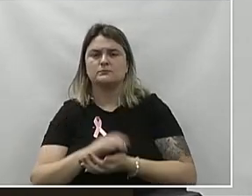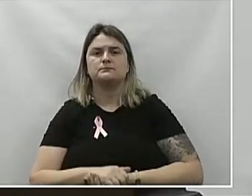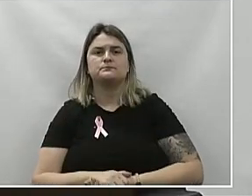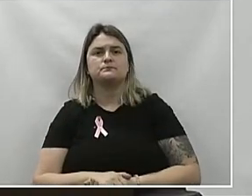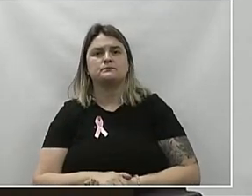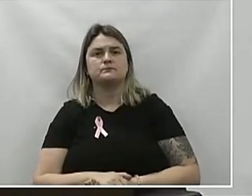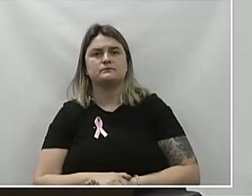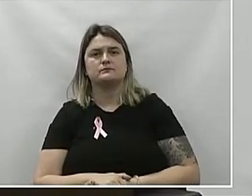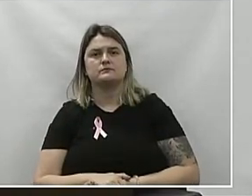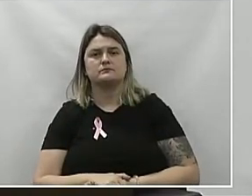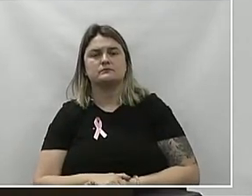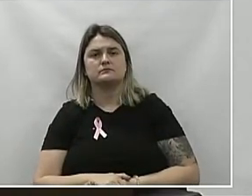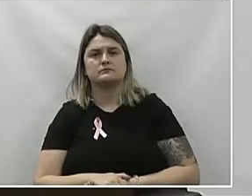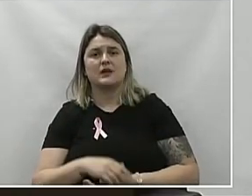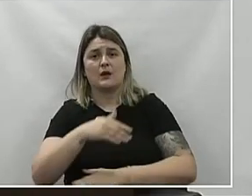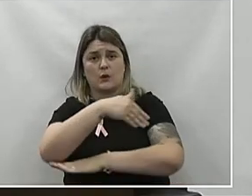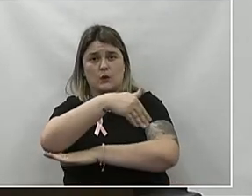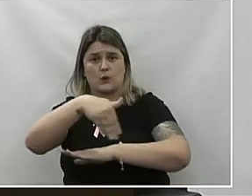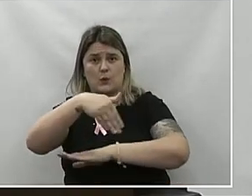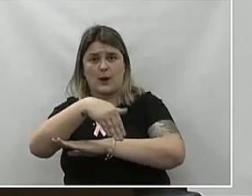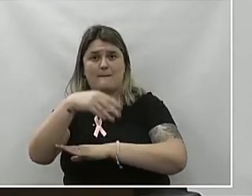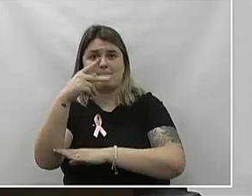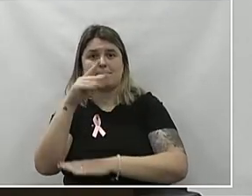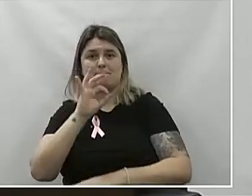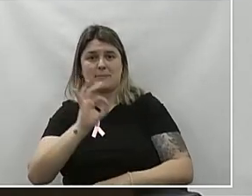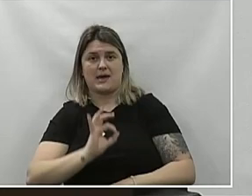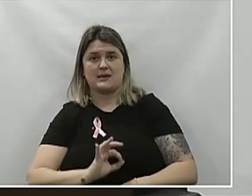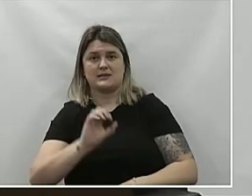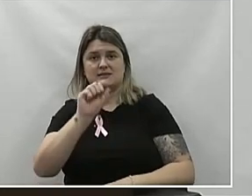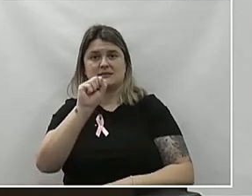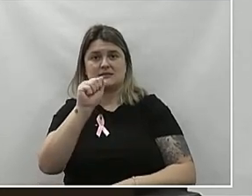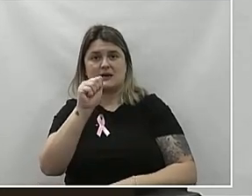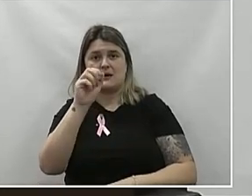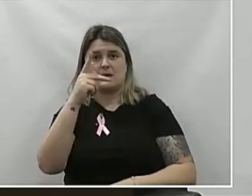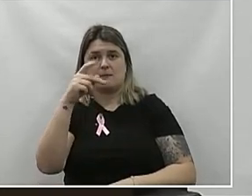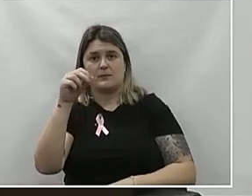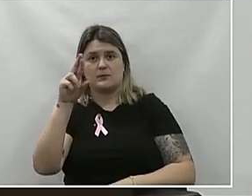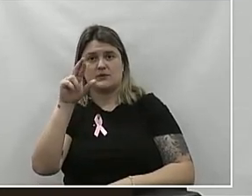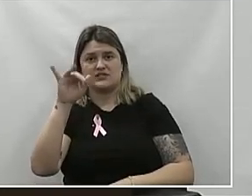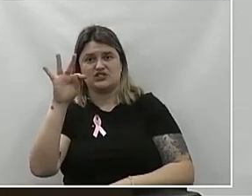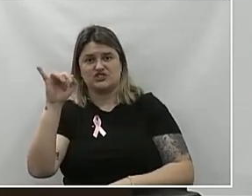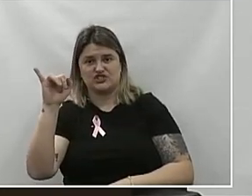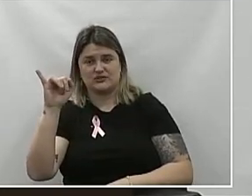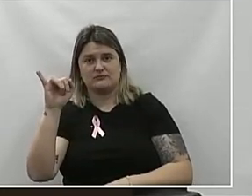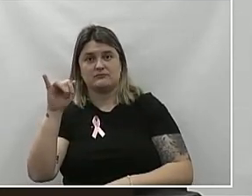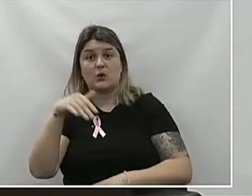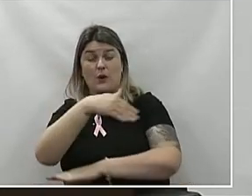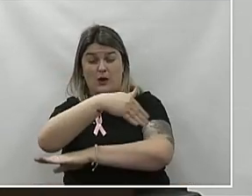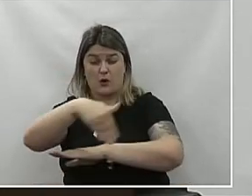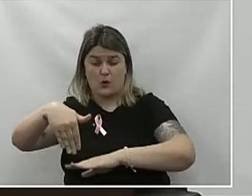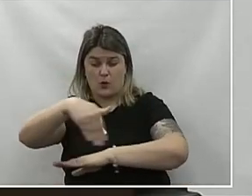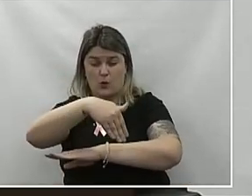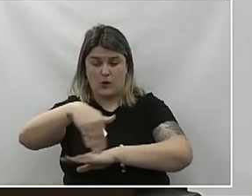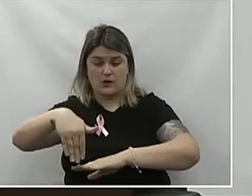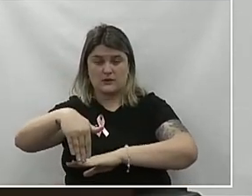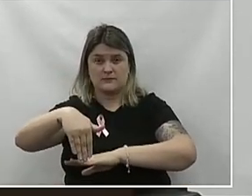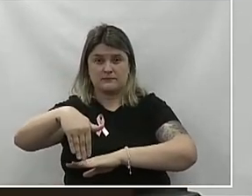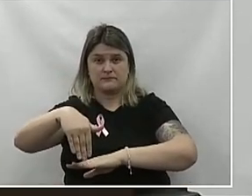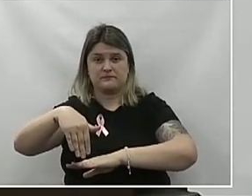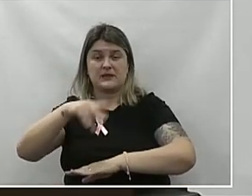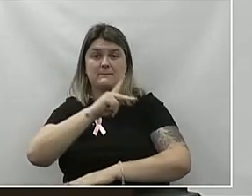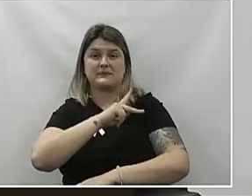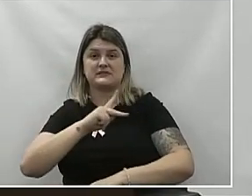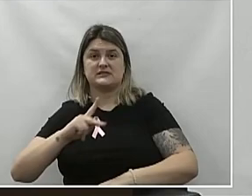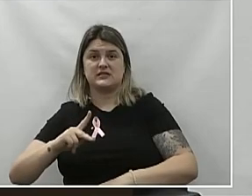na região sul Nós temos a Rua Padre Sapoti no bairro Nossa Senhora do Rocio que tá com uma extensão da Esquina da Rua